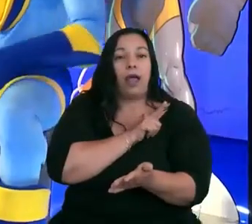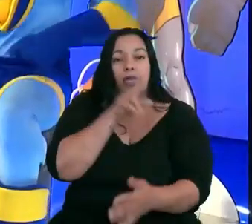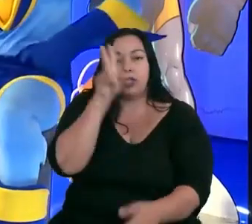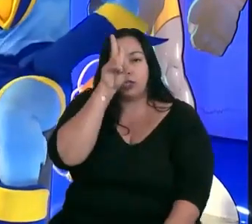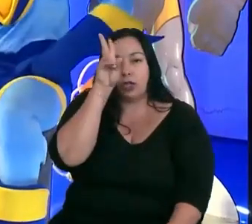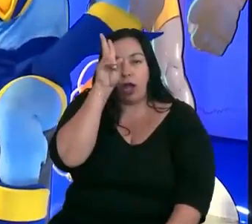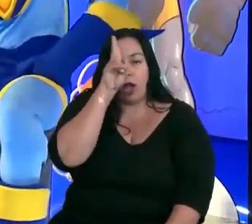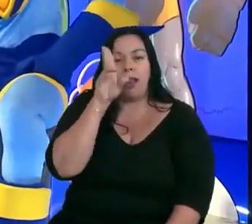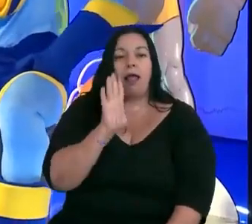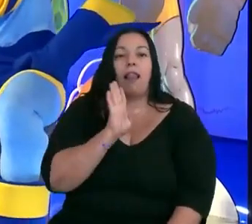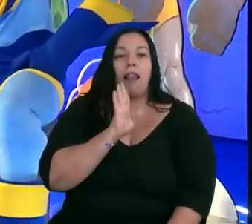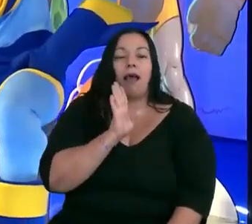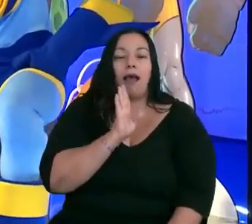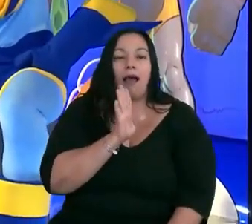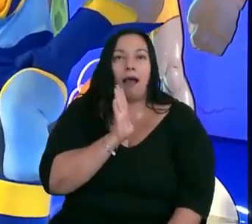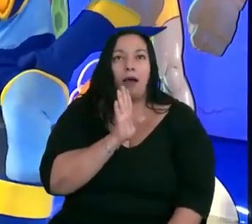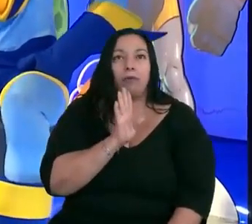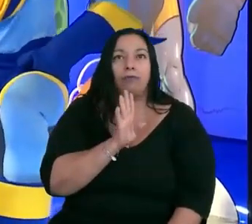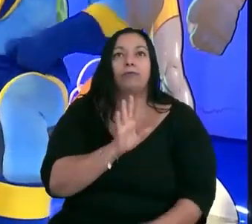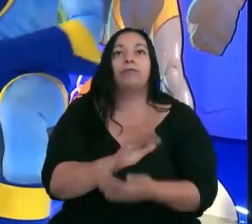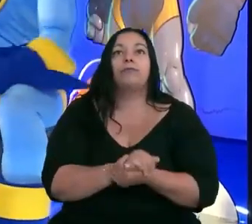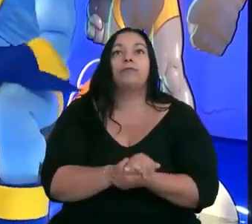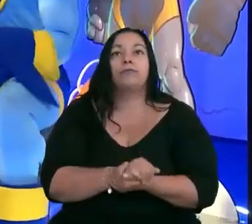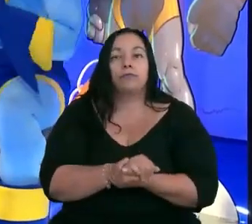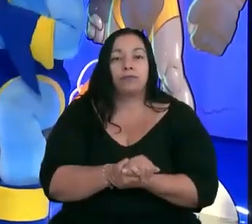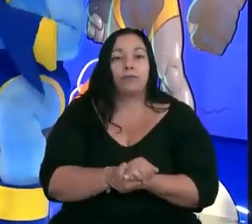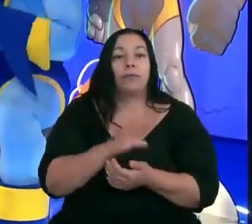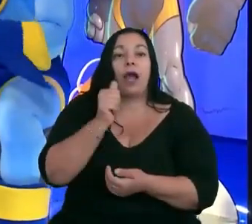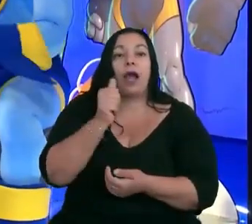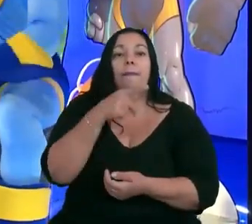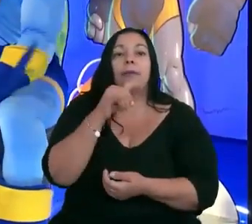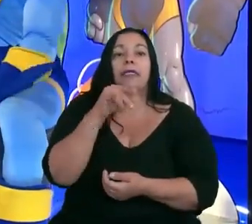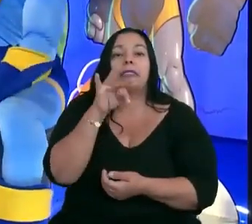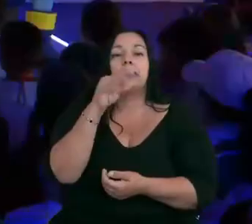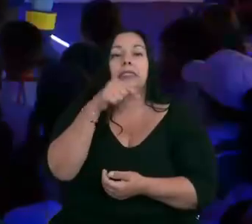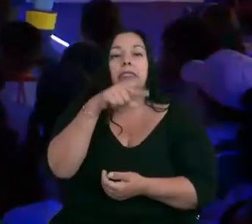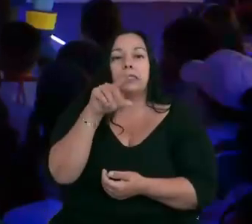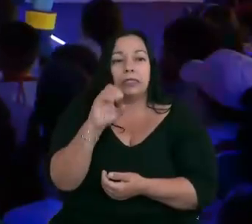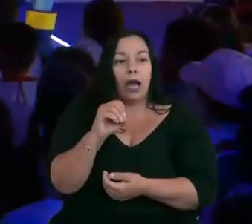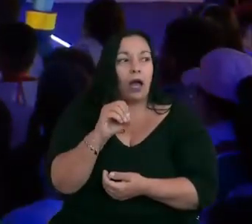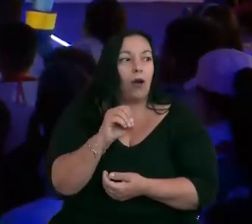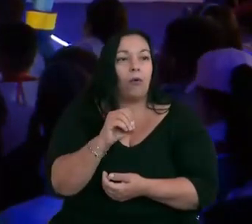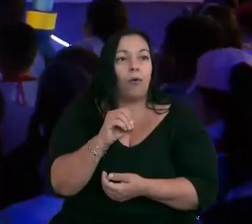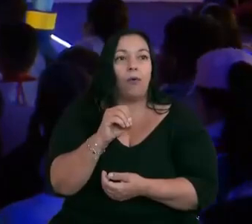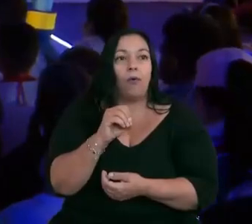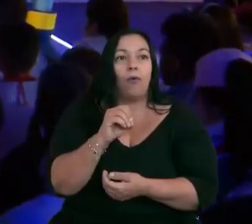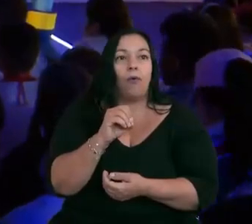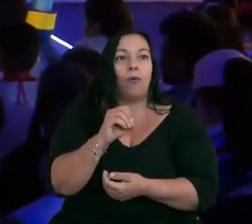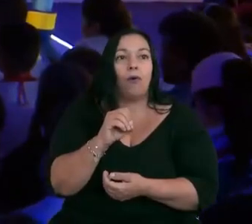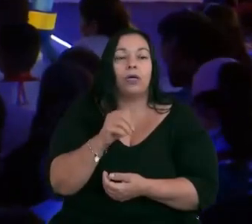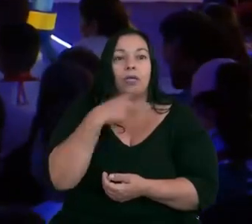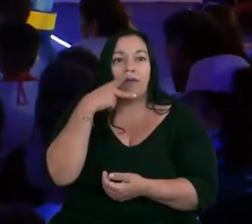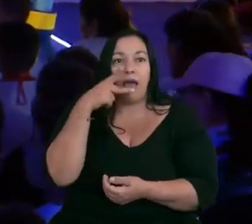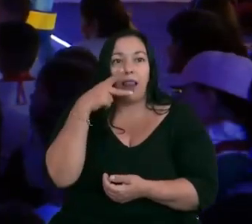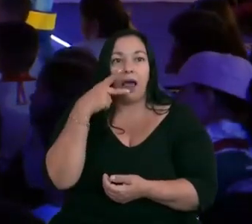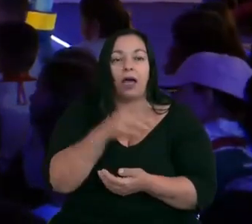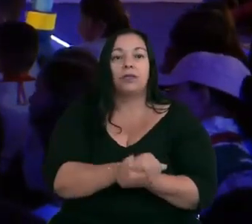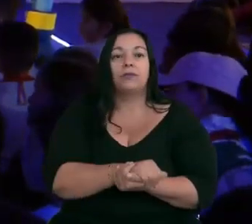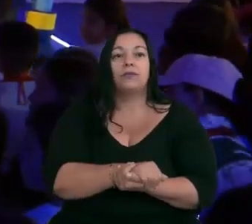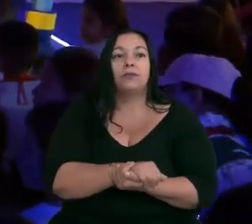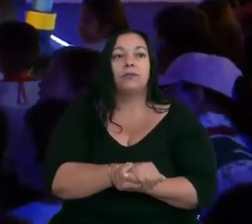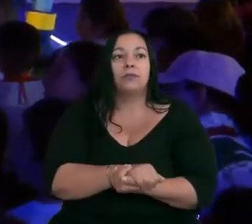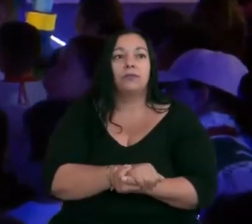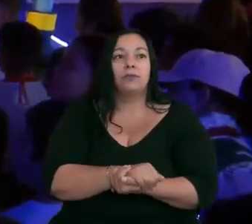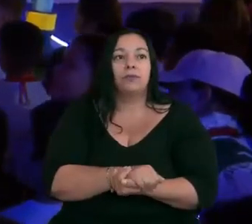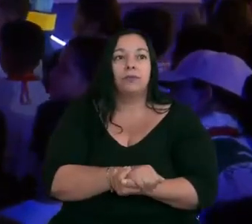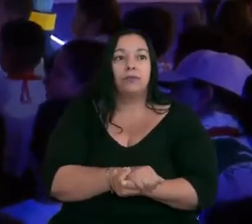vocês, que o Toquinha e o Capitão Mergulho estão contando, tá? Isso que a gente está falando aqui, tá